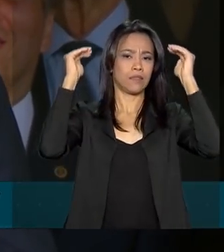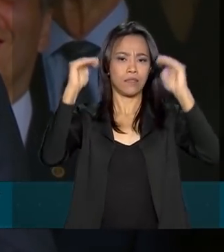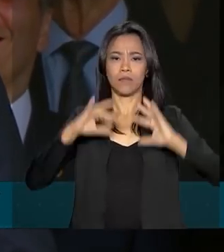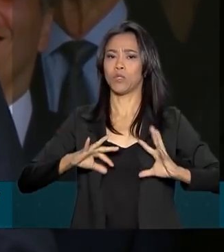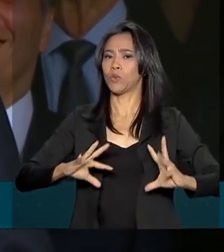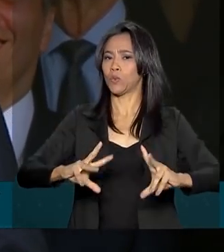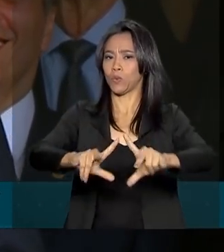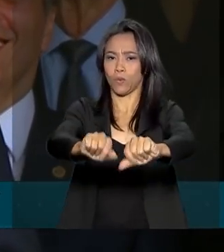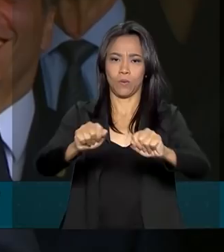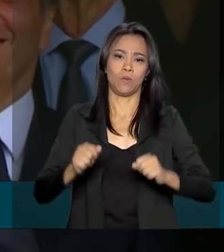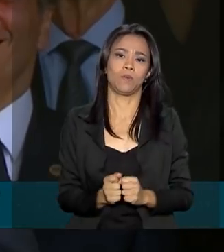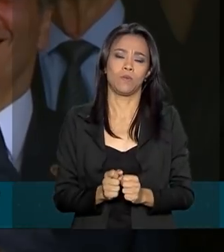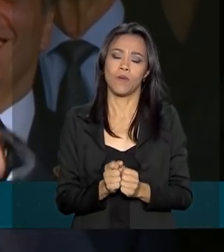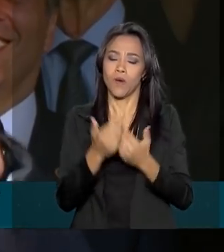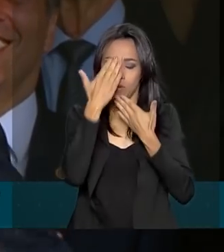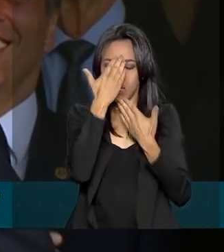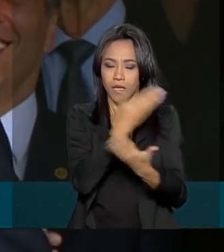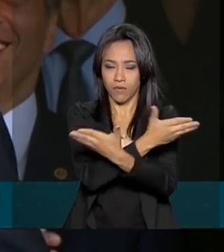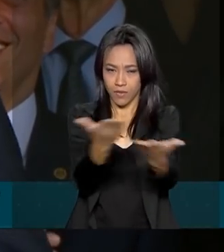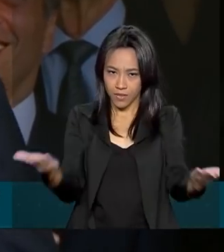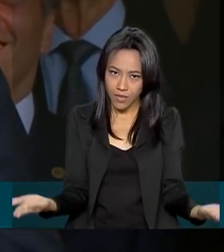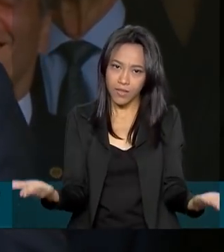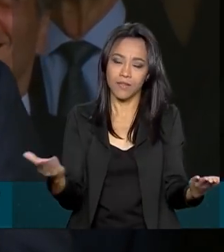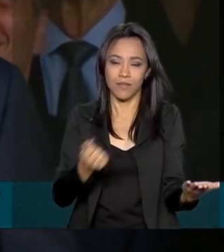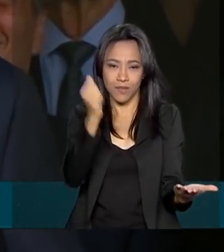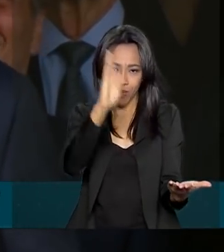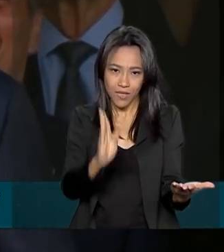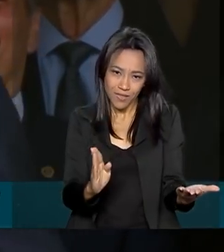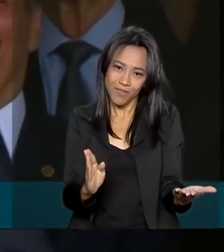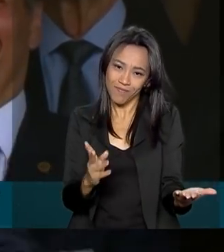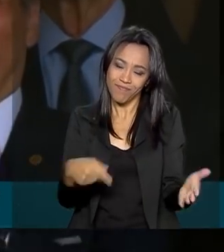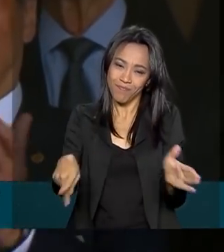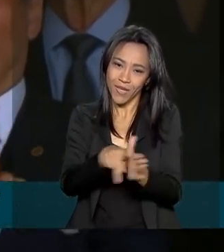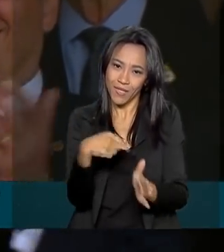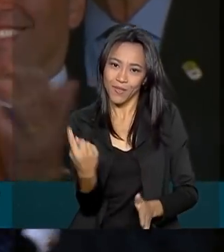todos. Meu muito obrigado a todos vocês, o Brasil é nosso.